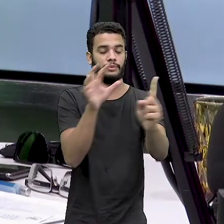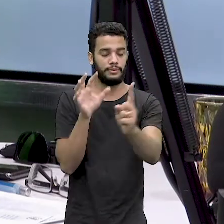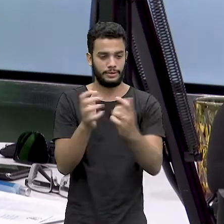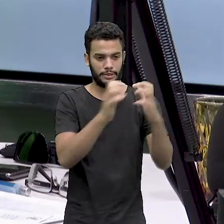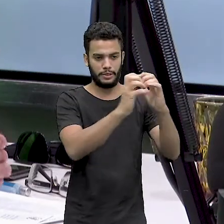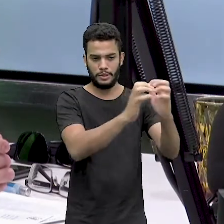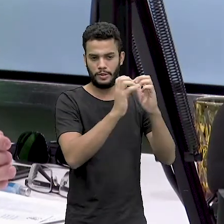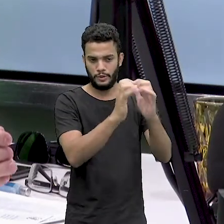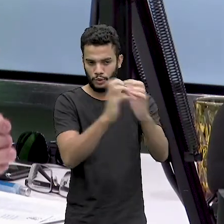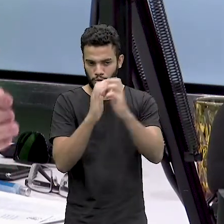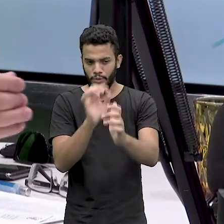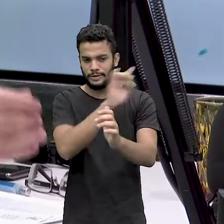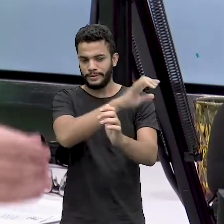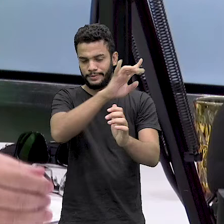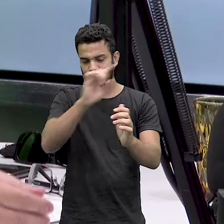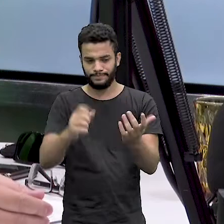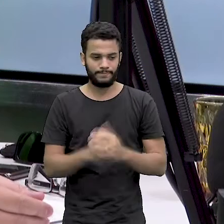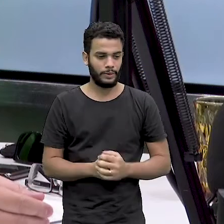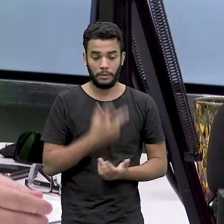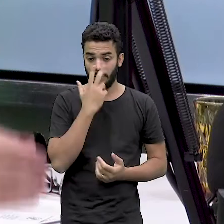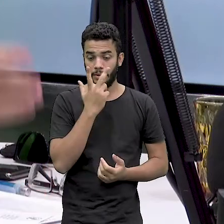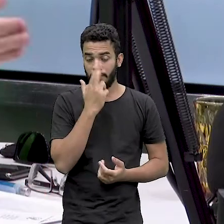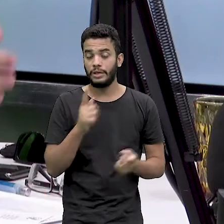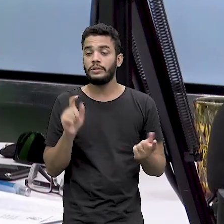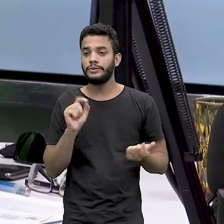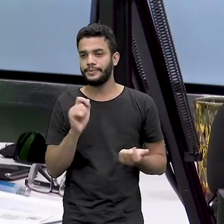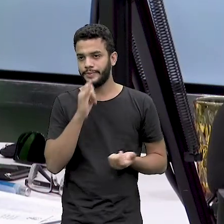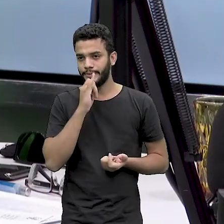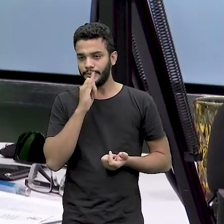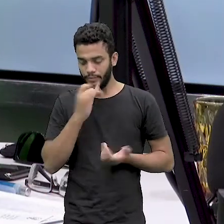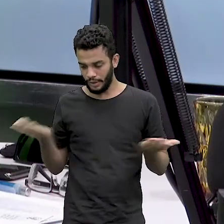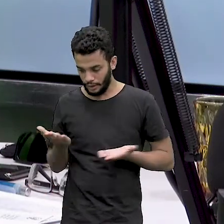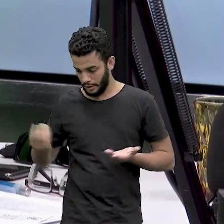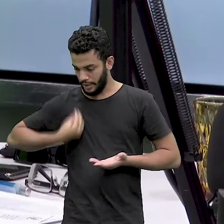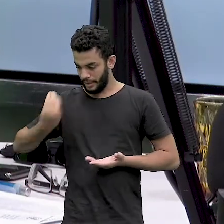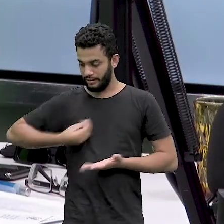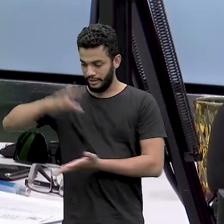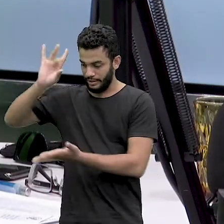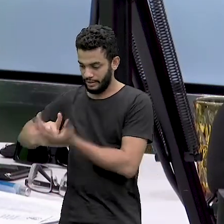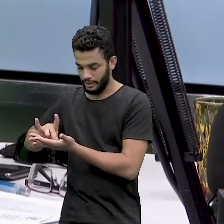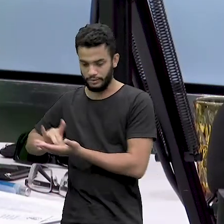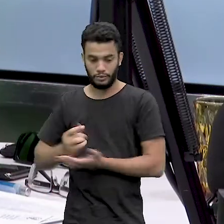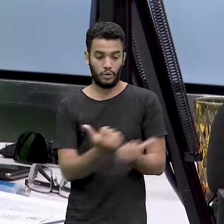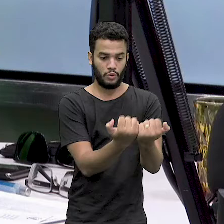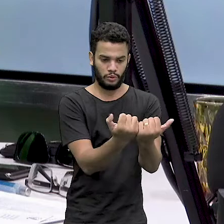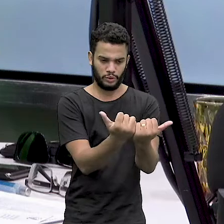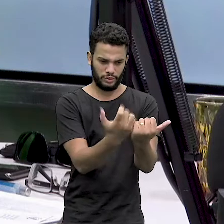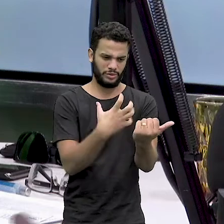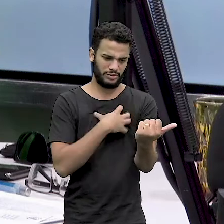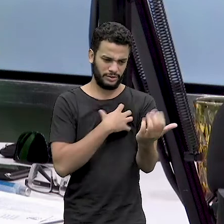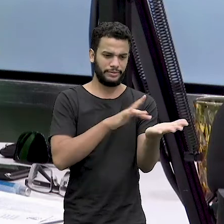da dissociar a realidade, né? Você mesmo colocou, fica lá preso dentro do quarto, né? Não